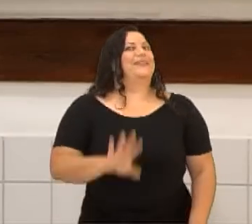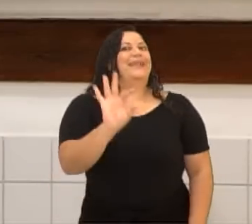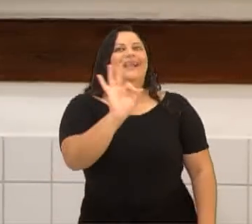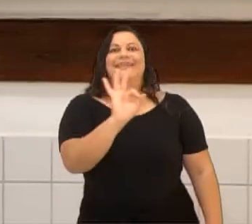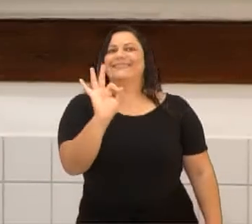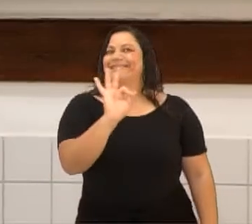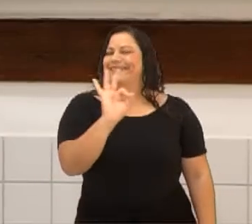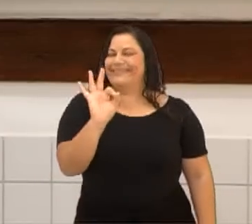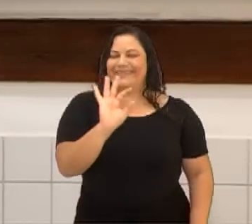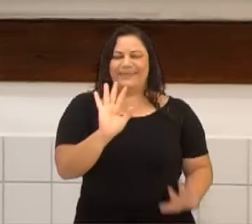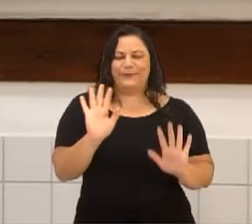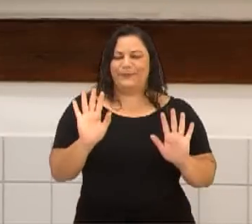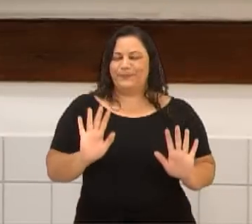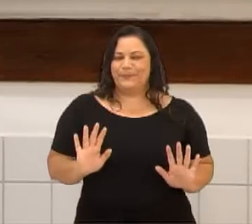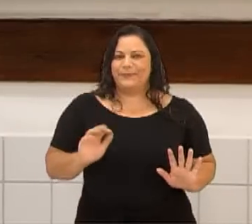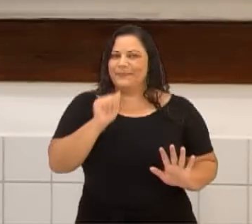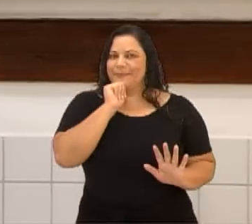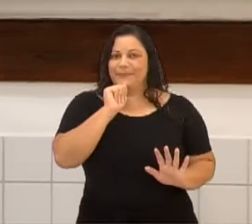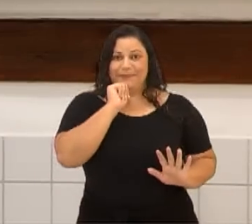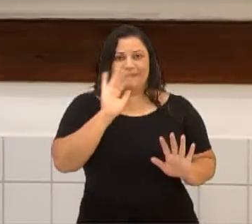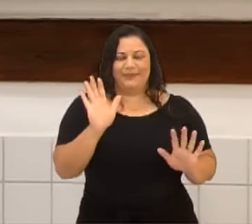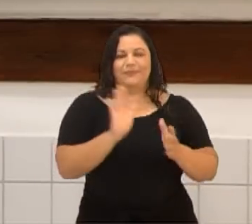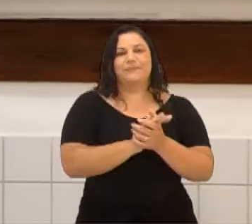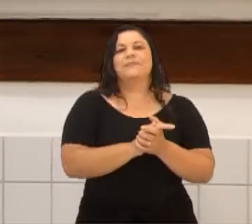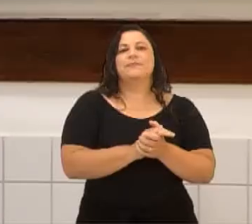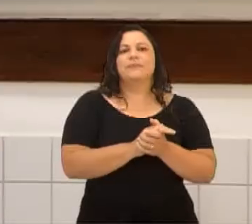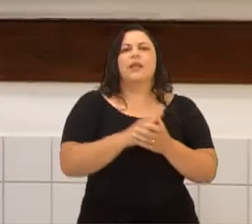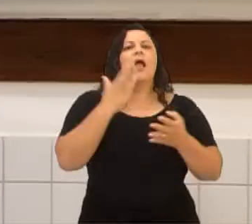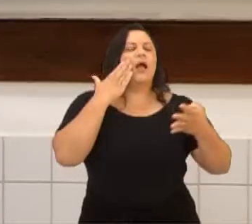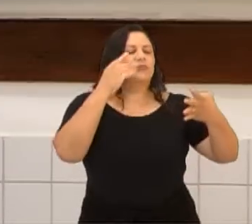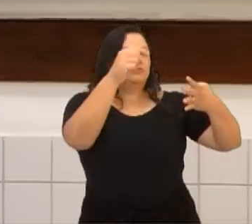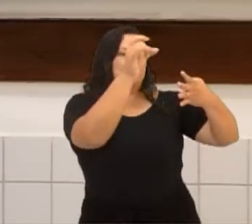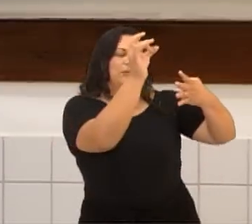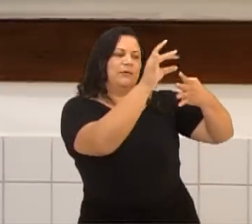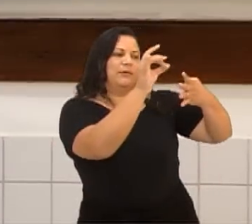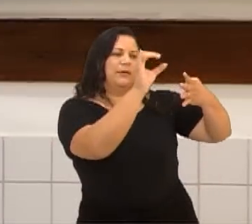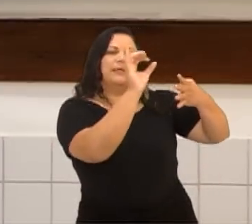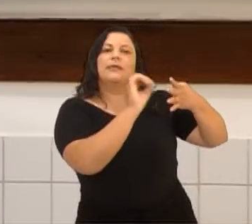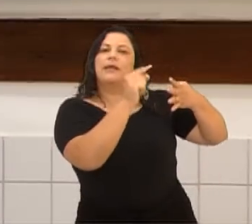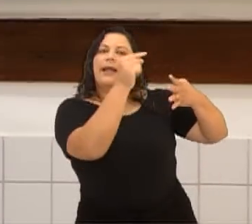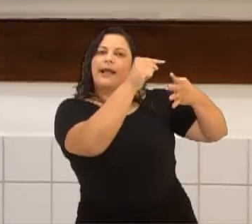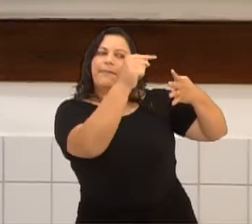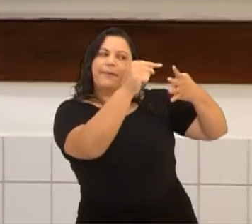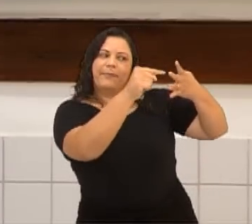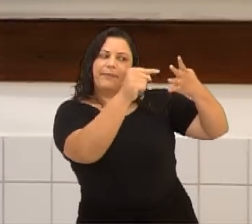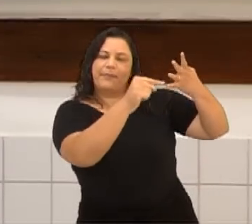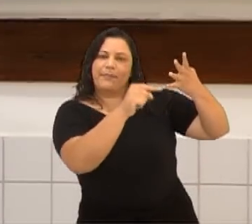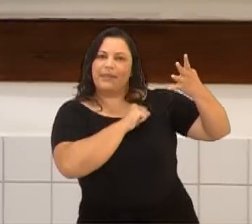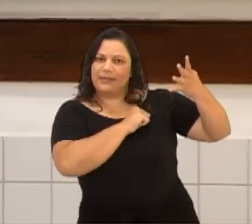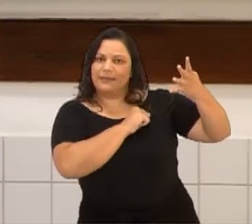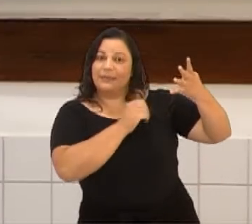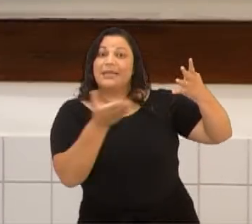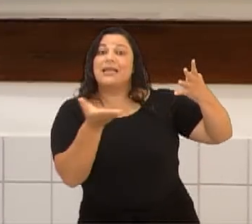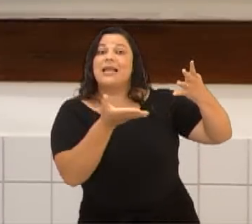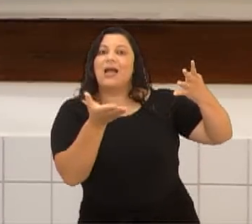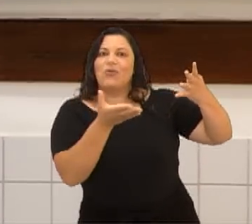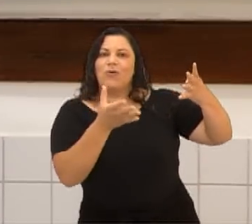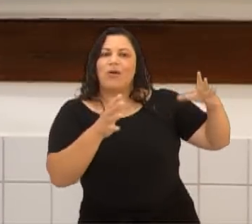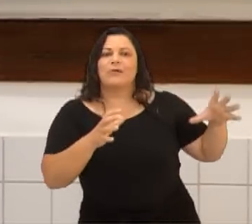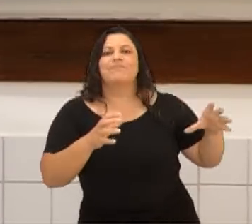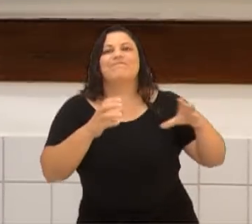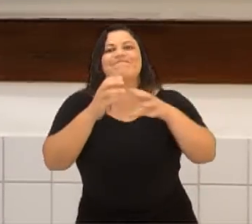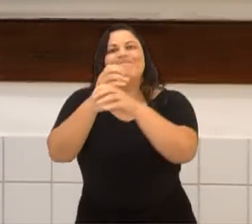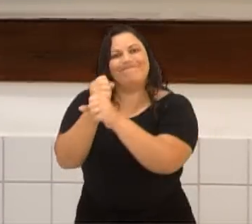eu sei a área separada. Eu quero saber a área total do carpete que vai ter ali. A